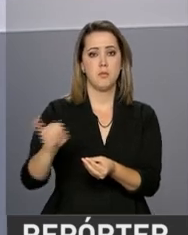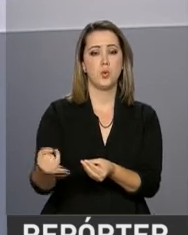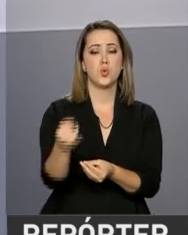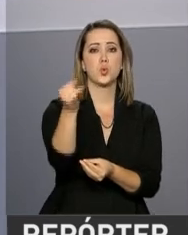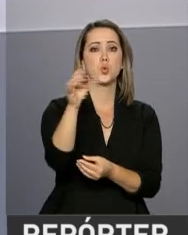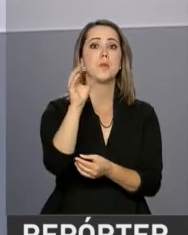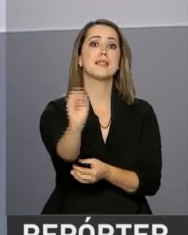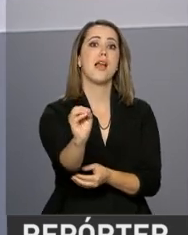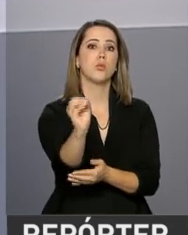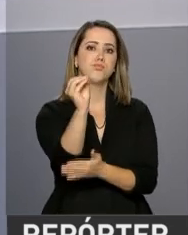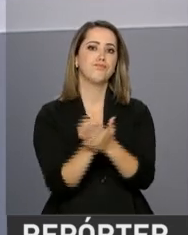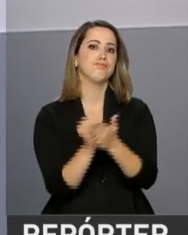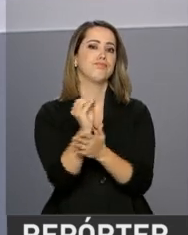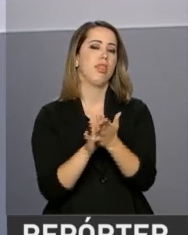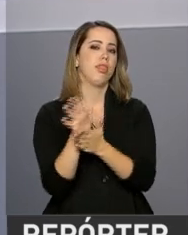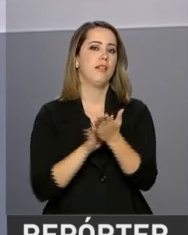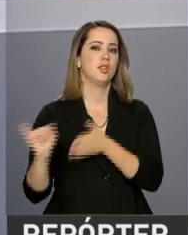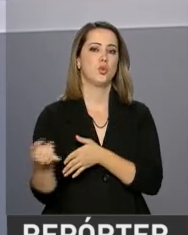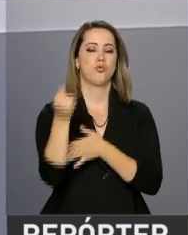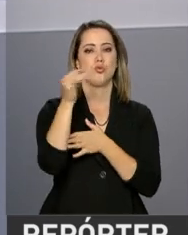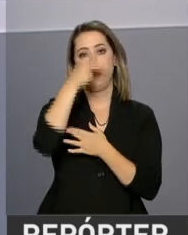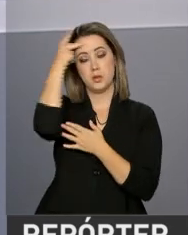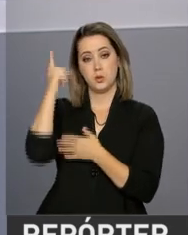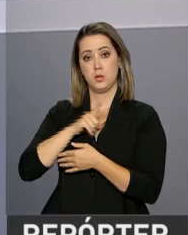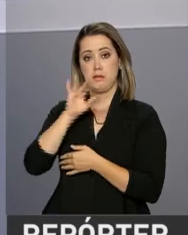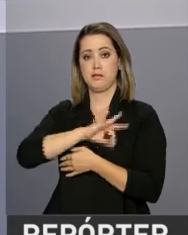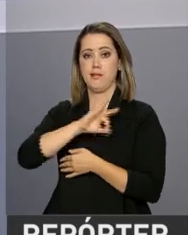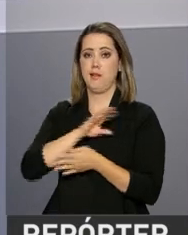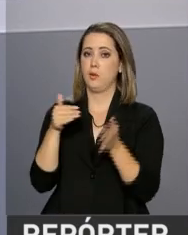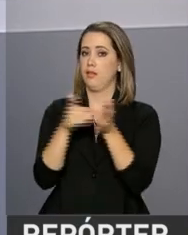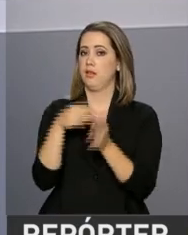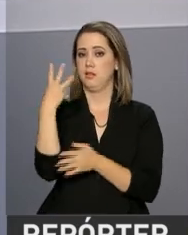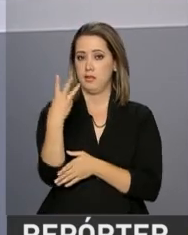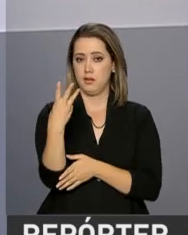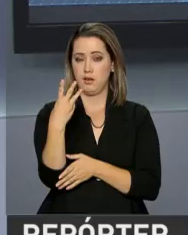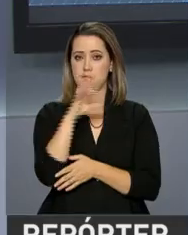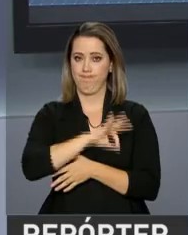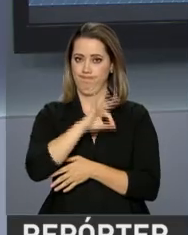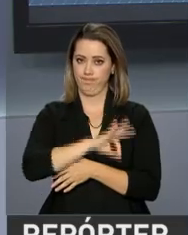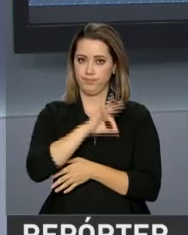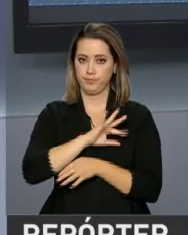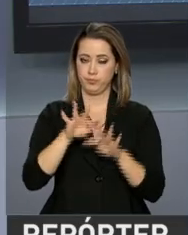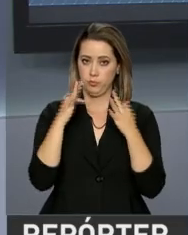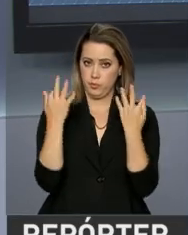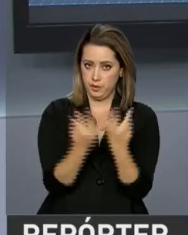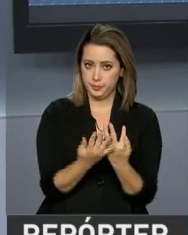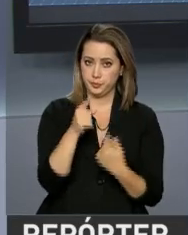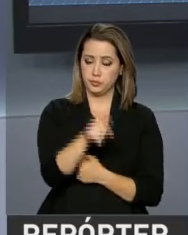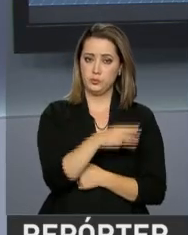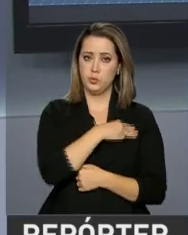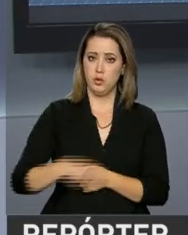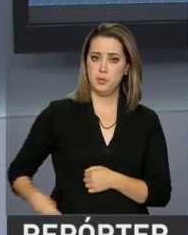para estudantes com renda mensal familiar per capta de até três salários mínimos o ministro da educação nem